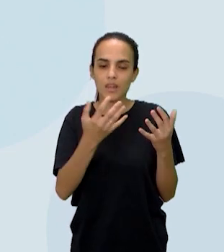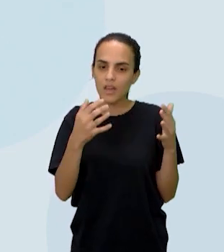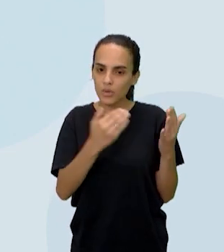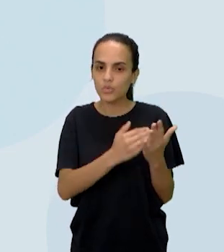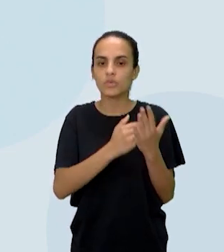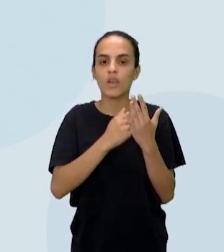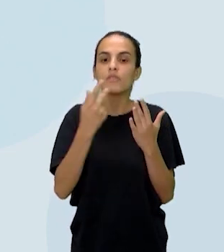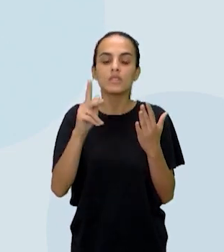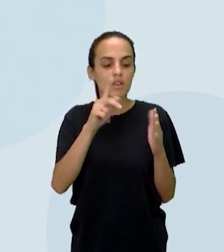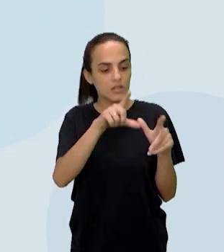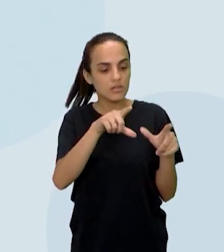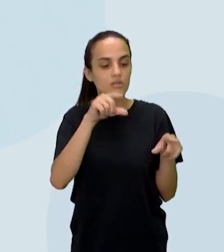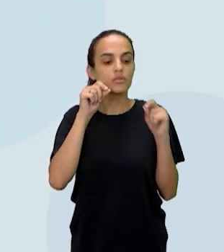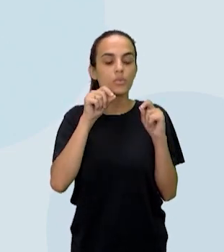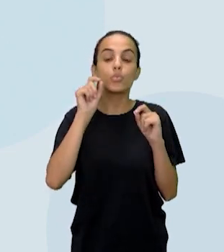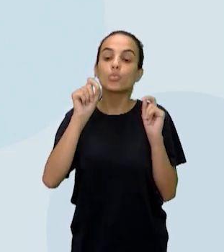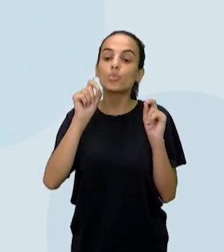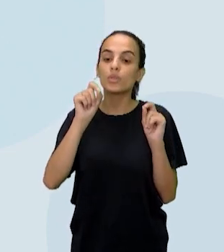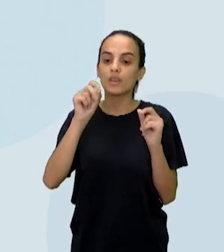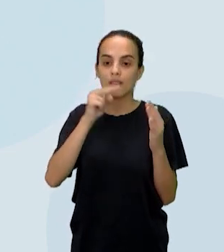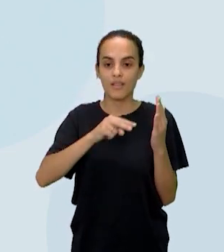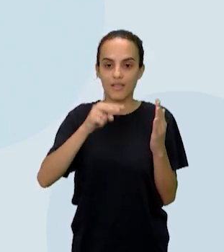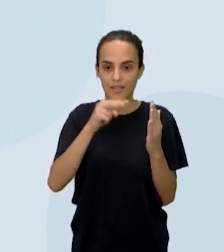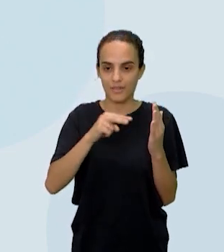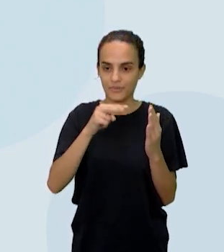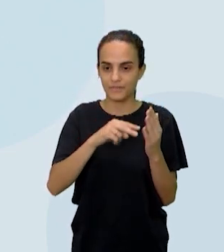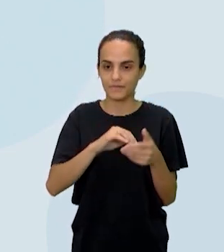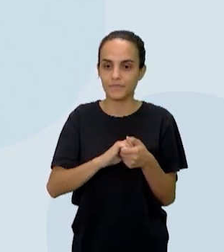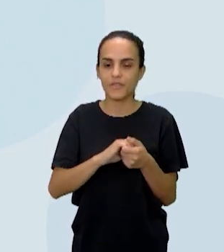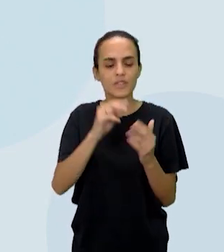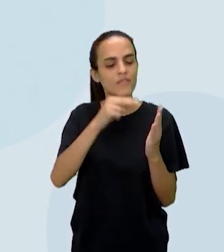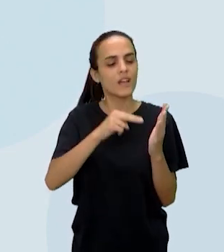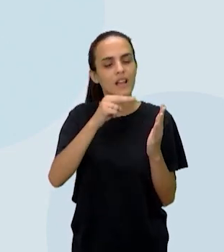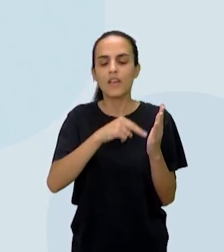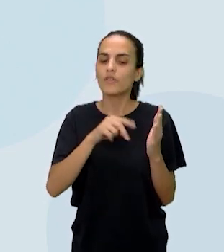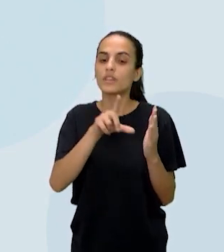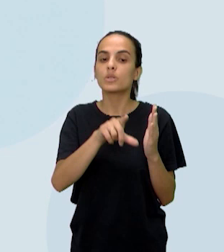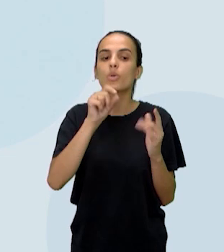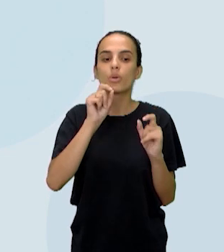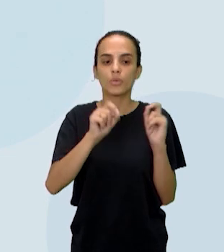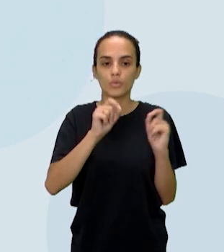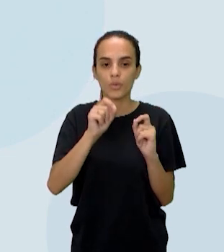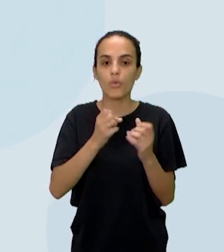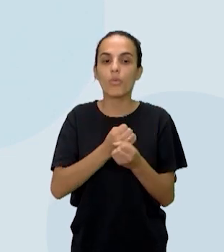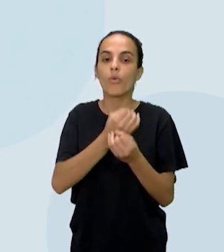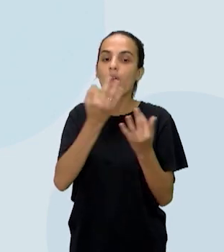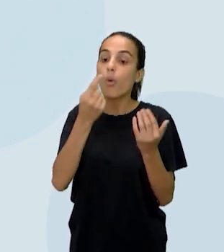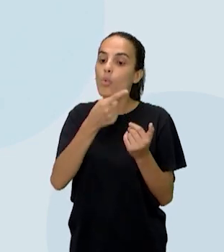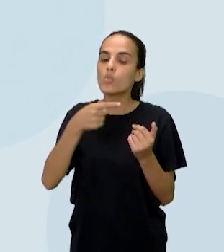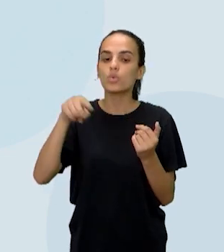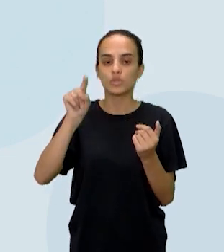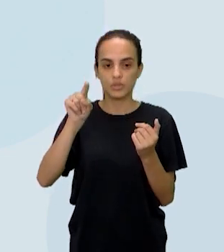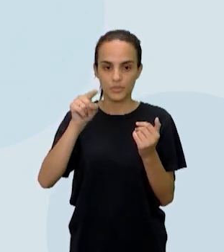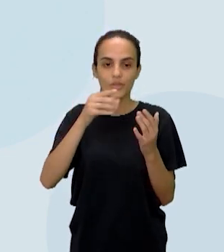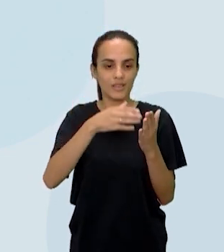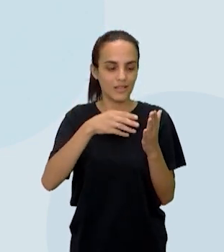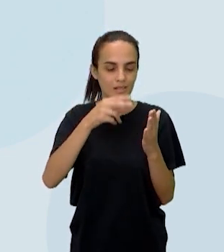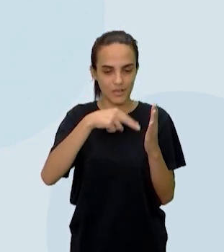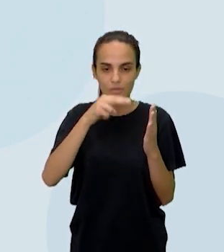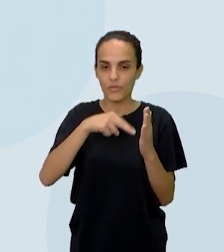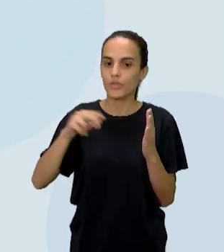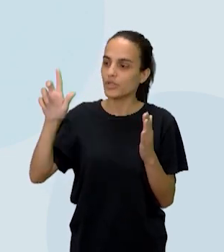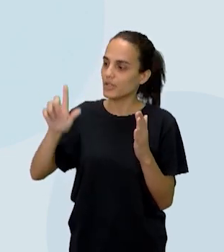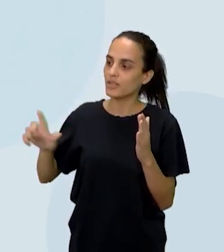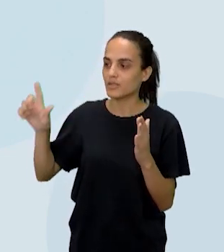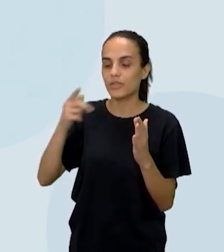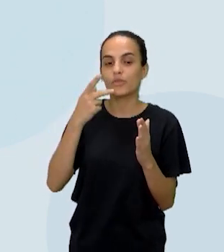né, na sua escolha do que ler? O que influencia? Quando você vai ler, o que você escolhe? Qual o último livro, né, de literatura que você